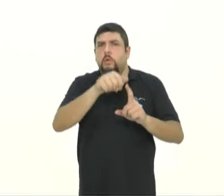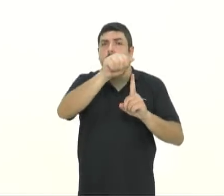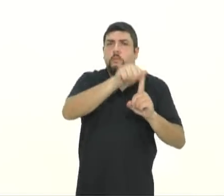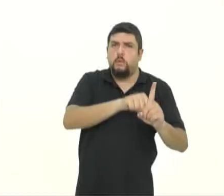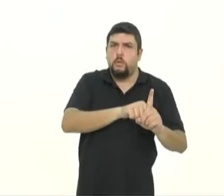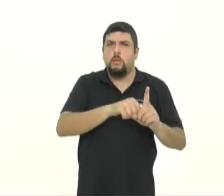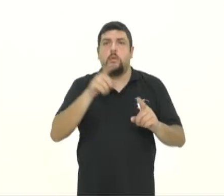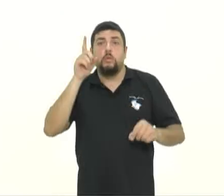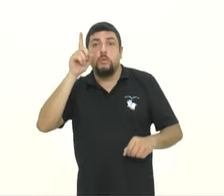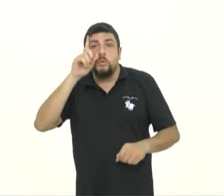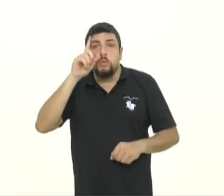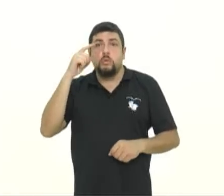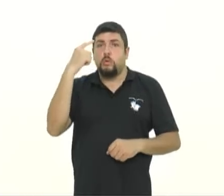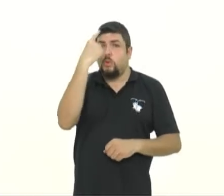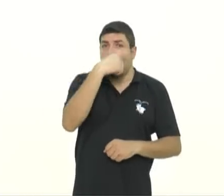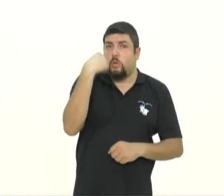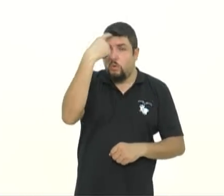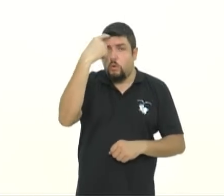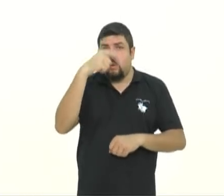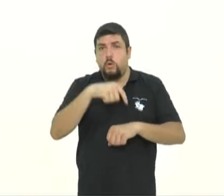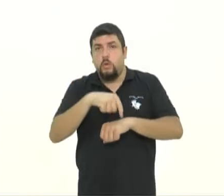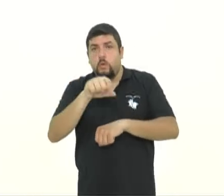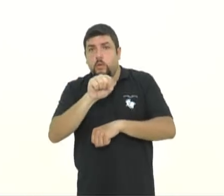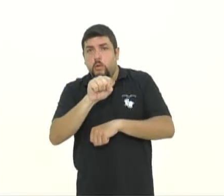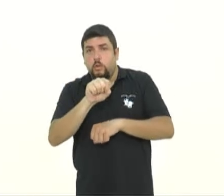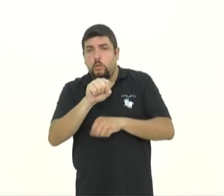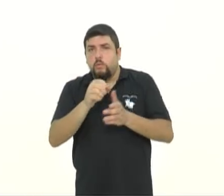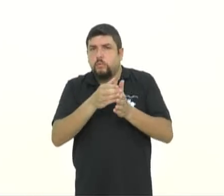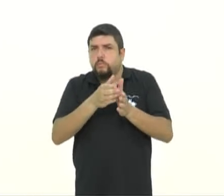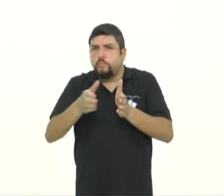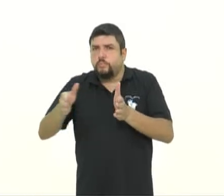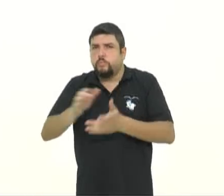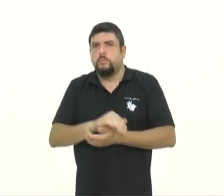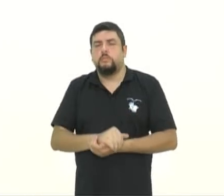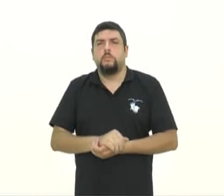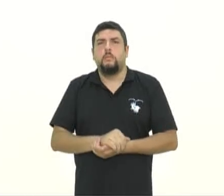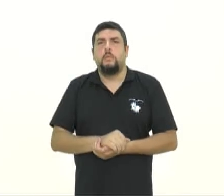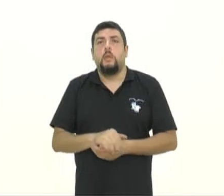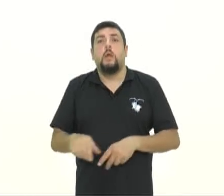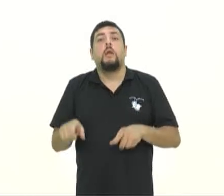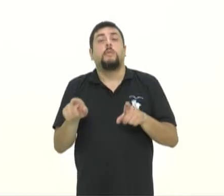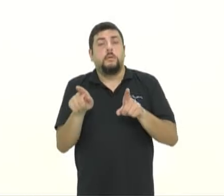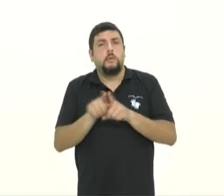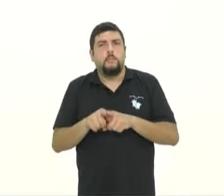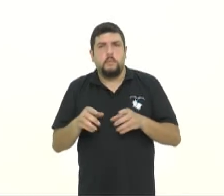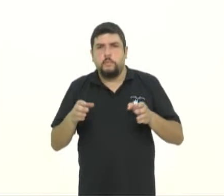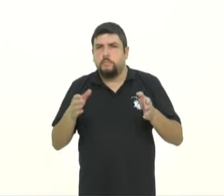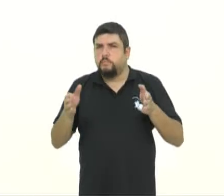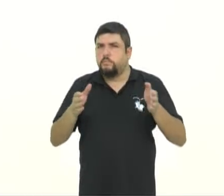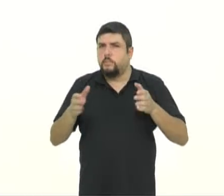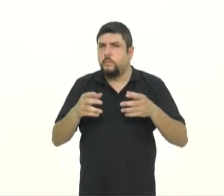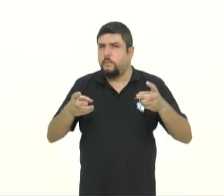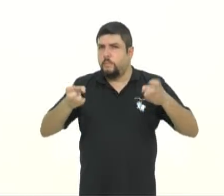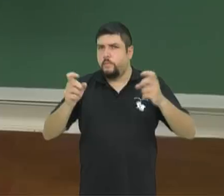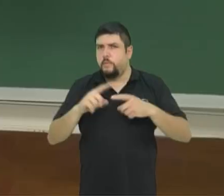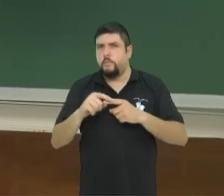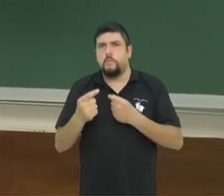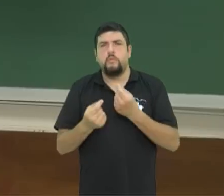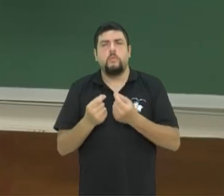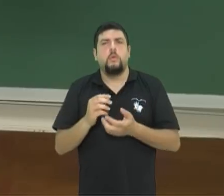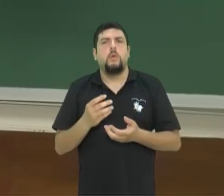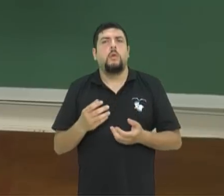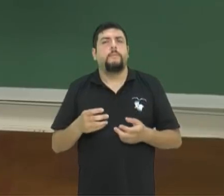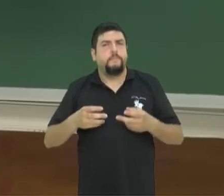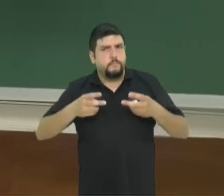dias, horas, segundos e suas frações. Em ambos os casos, observem aqui agora a questão